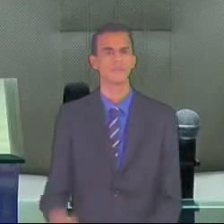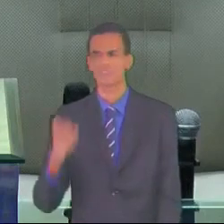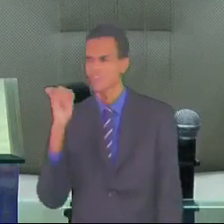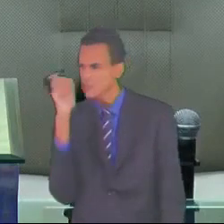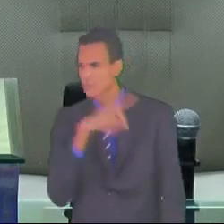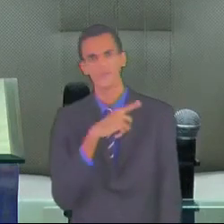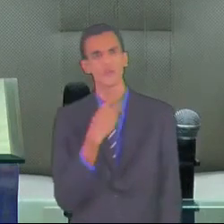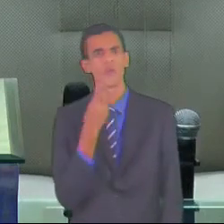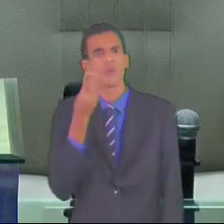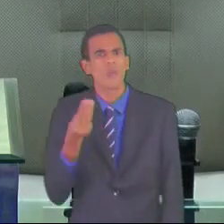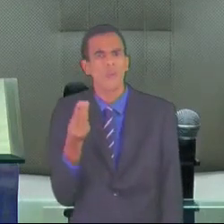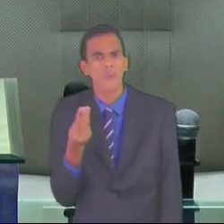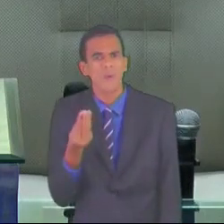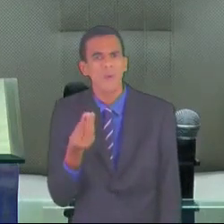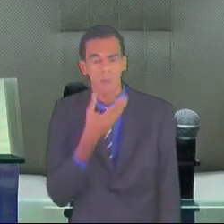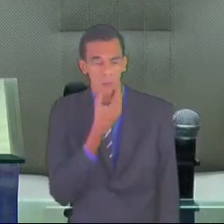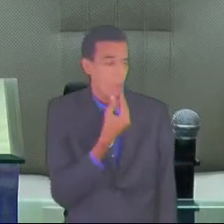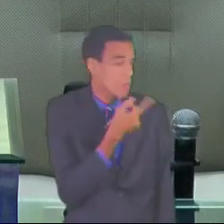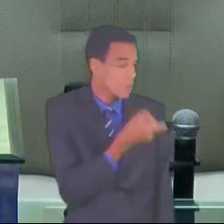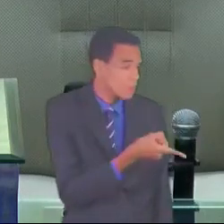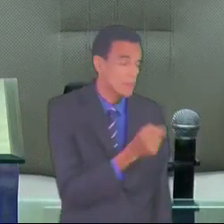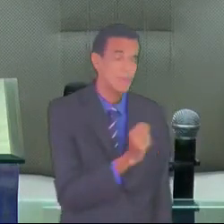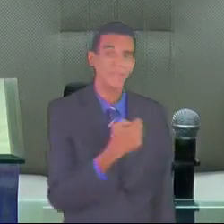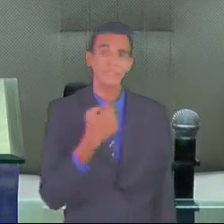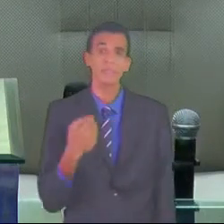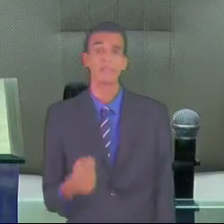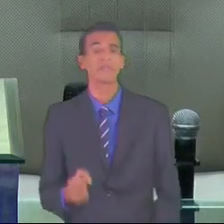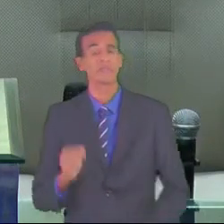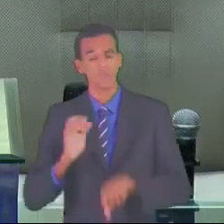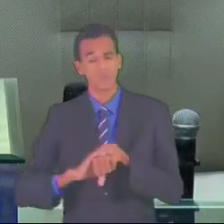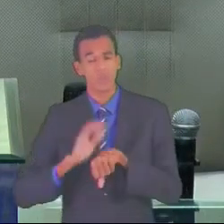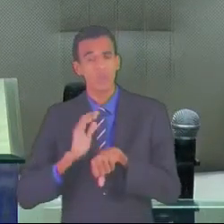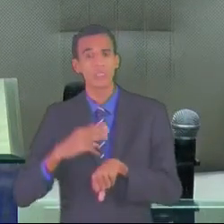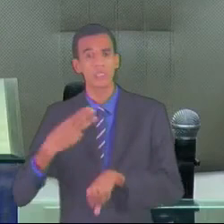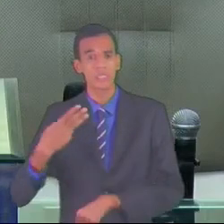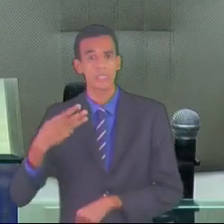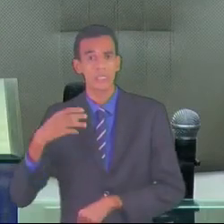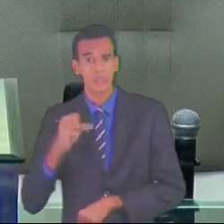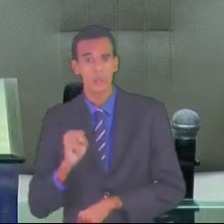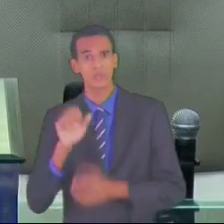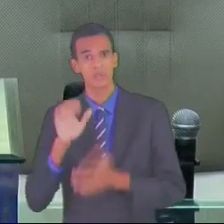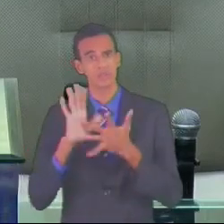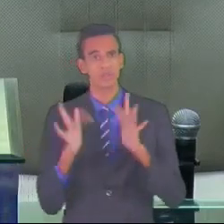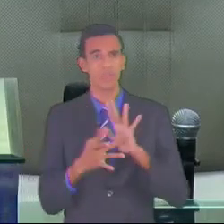difícil. Como é que um homem está há 38 anos e Jesus pergunta se ele quer ficar curado?